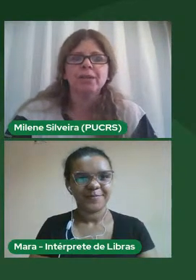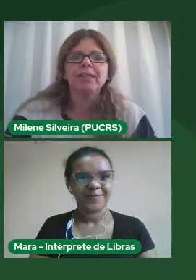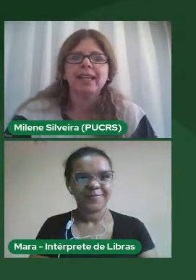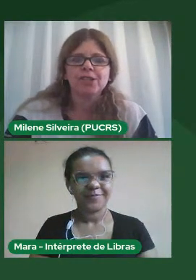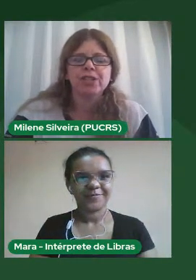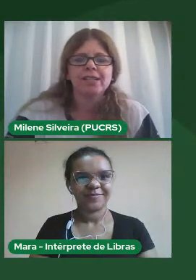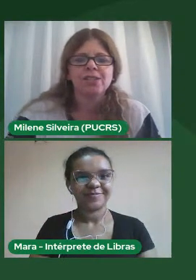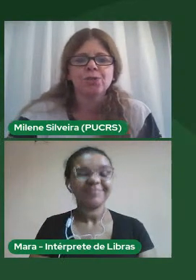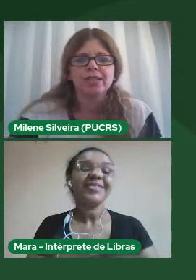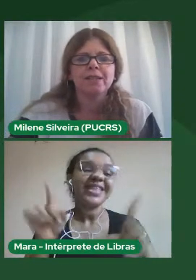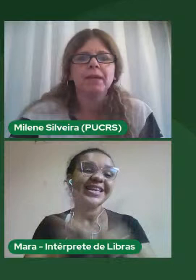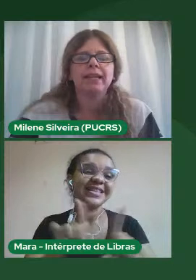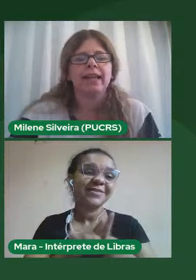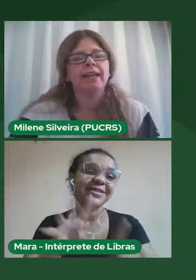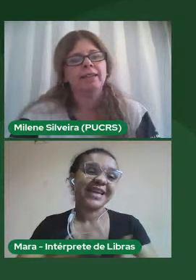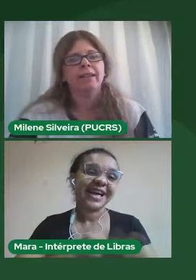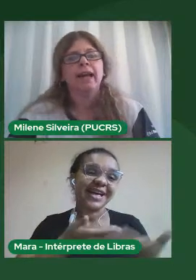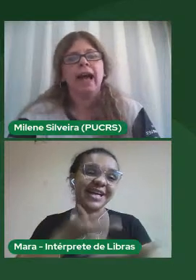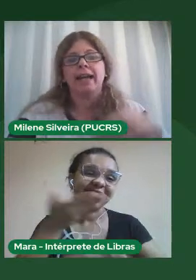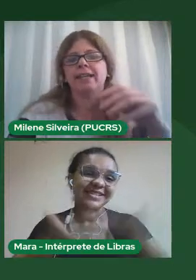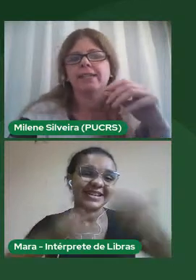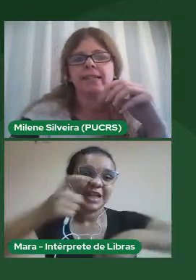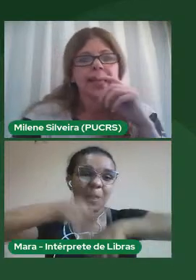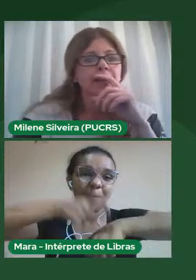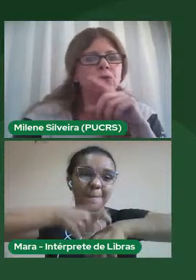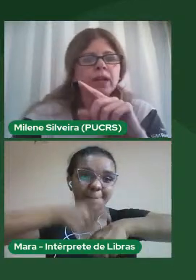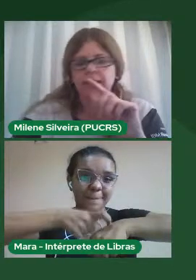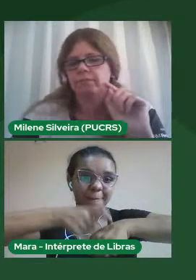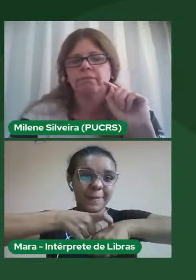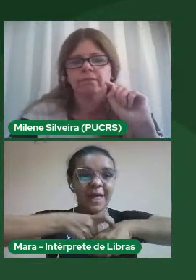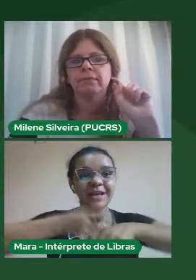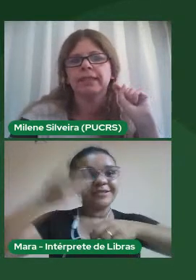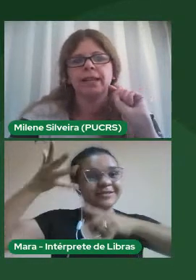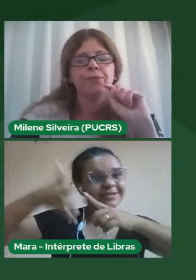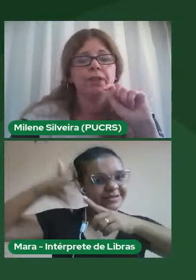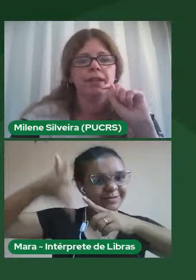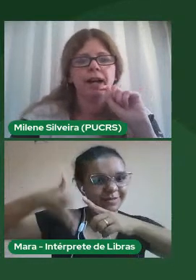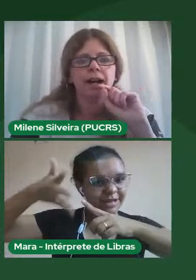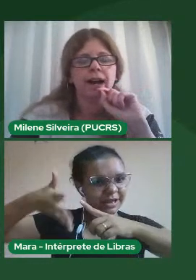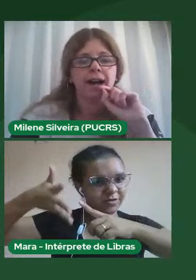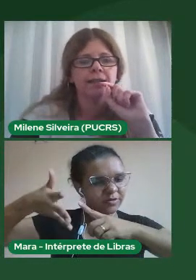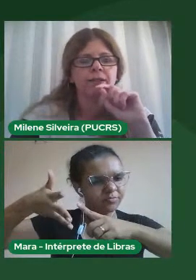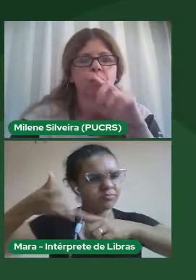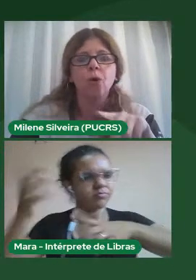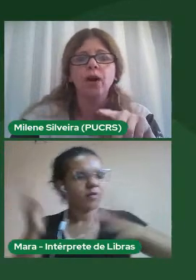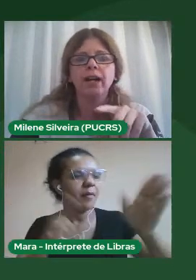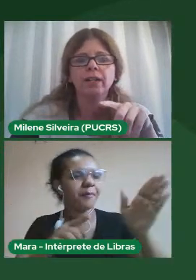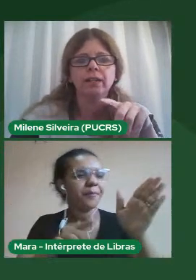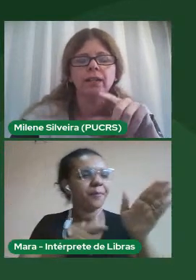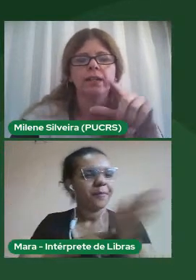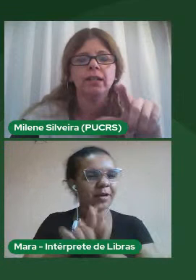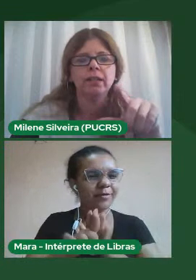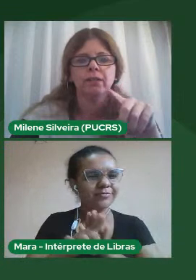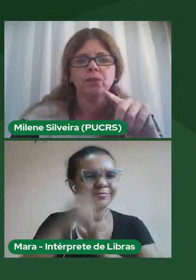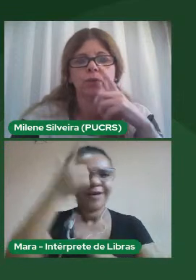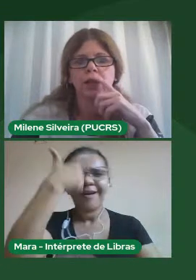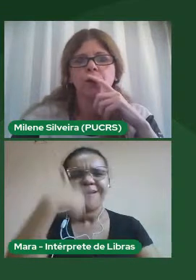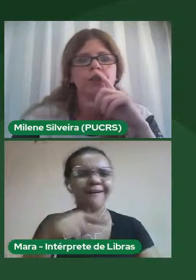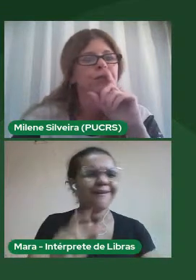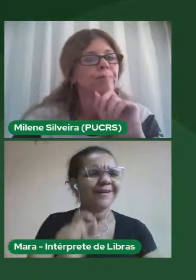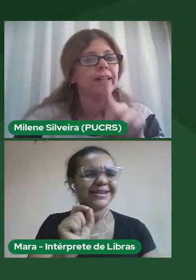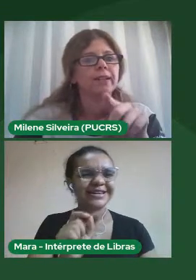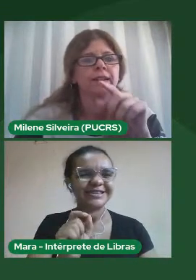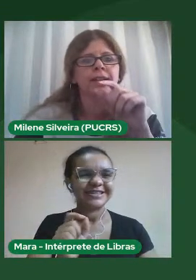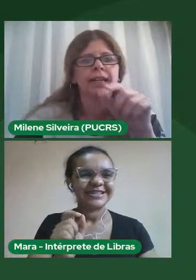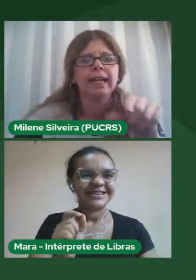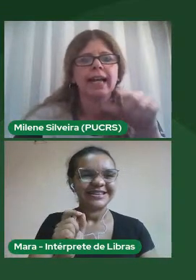E a gente ama interagir nas sessões também, né? Aqui, assim, quem nunca teve a honra e o